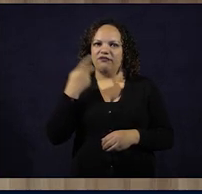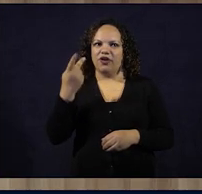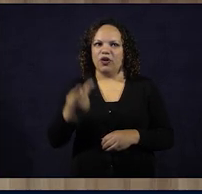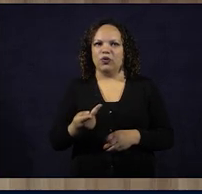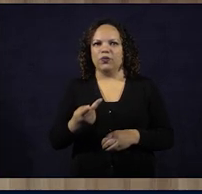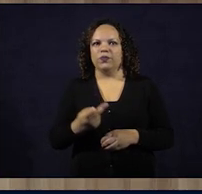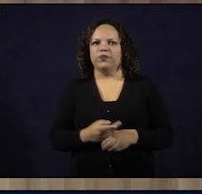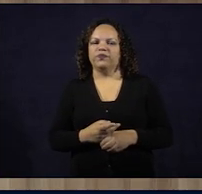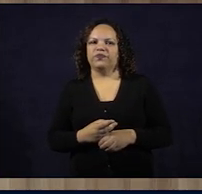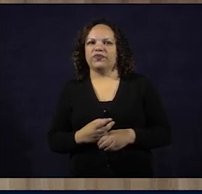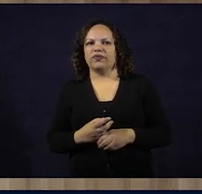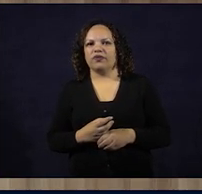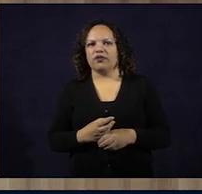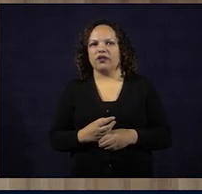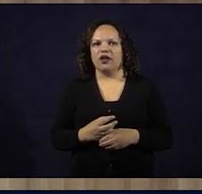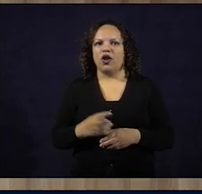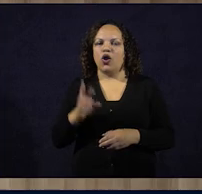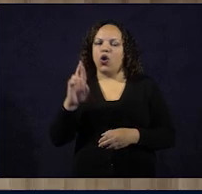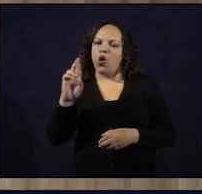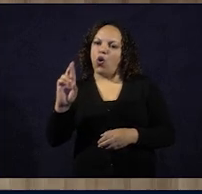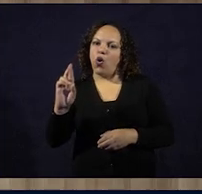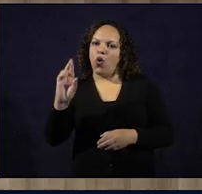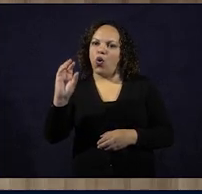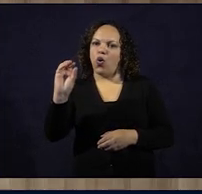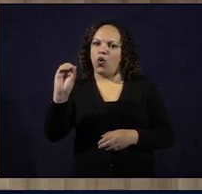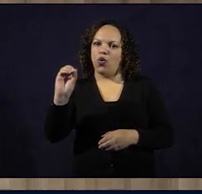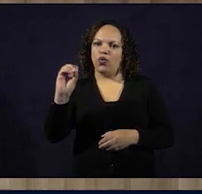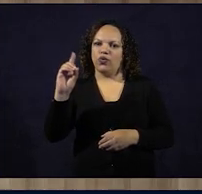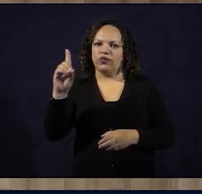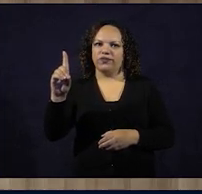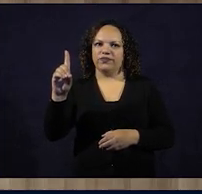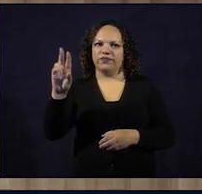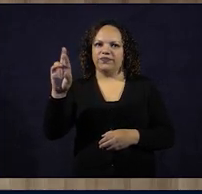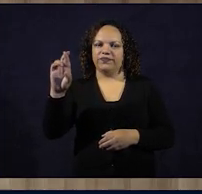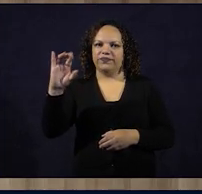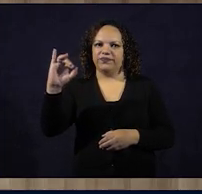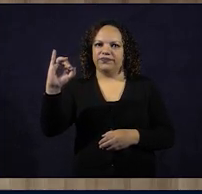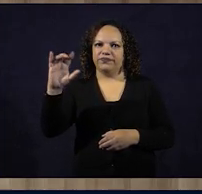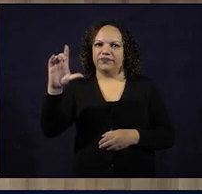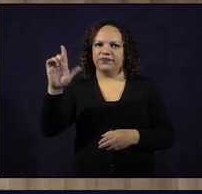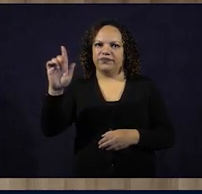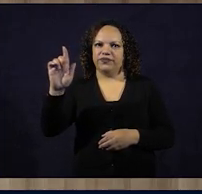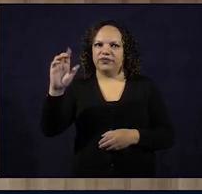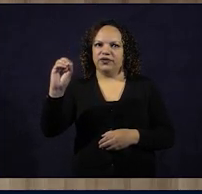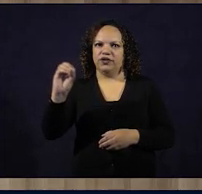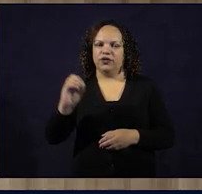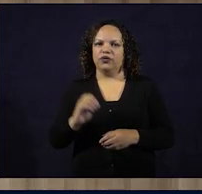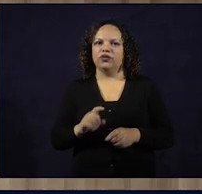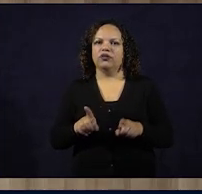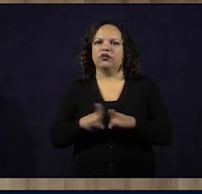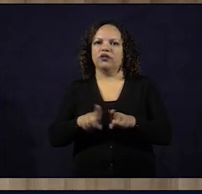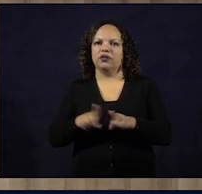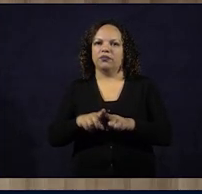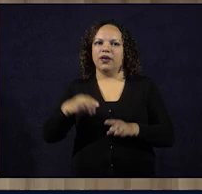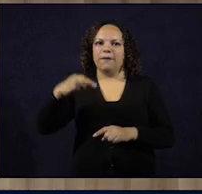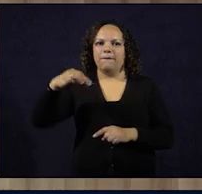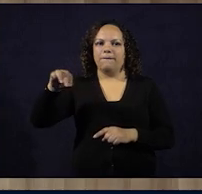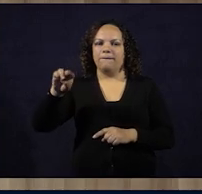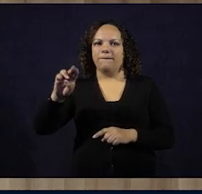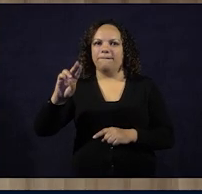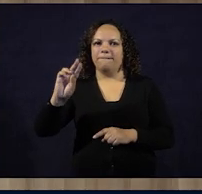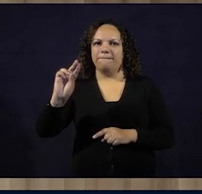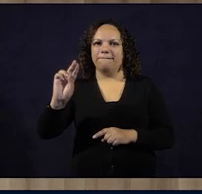para compor o painel eu convido Rodrigo pena se é forro da Jales Machado Maurício politi se é